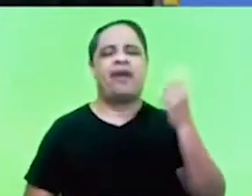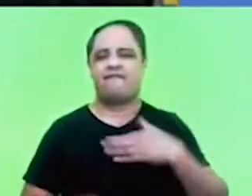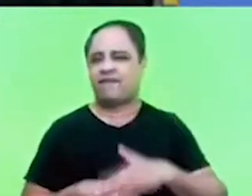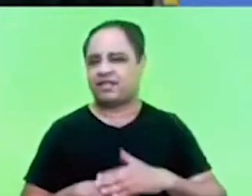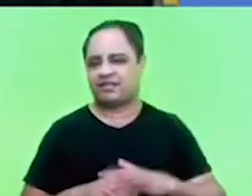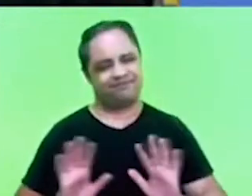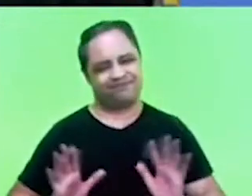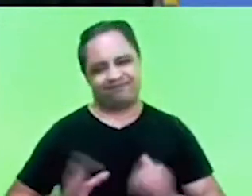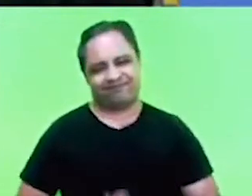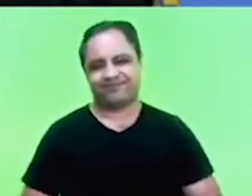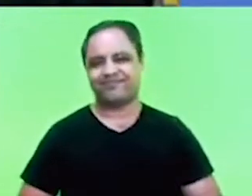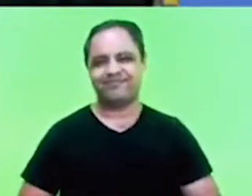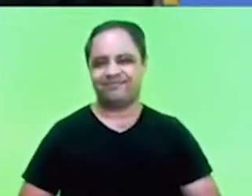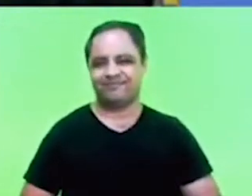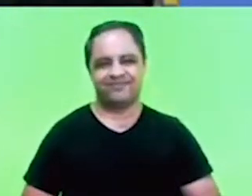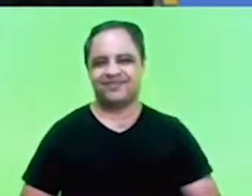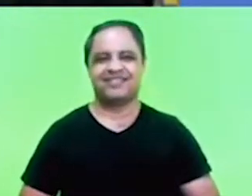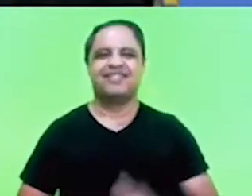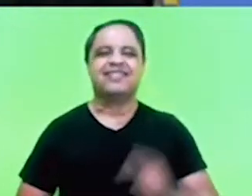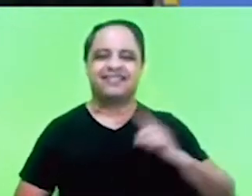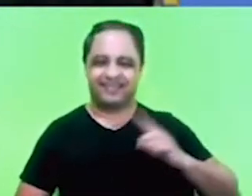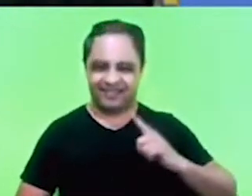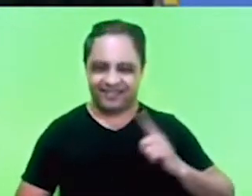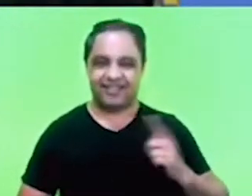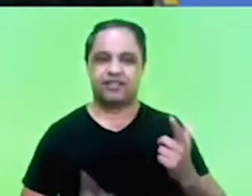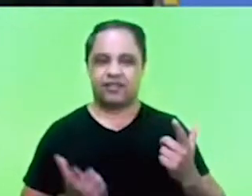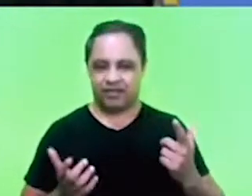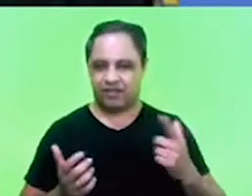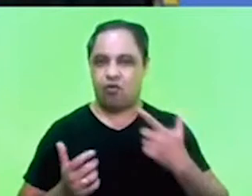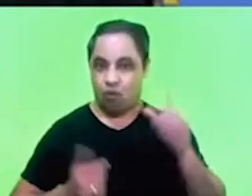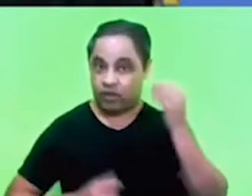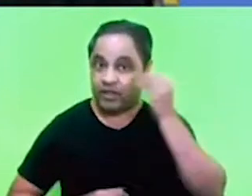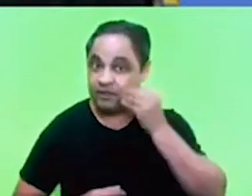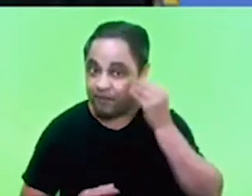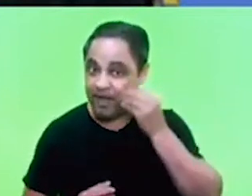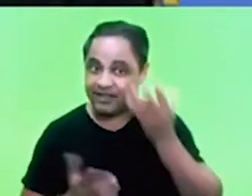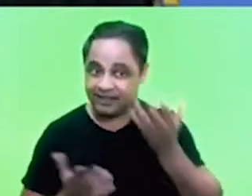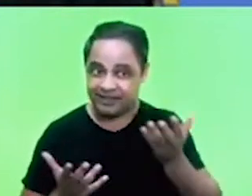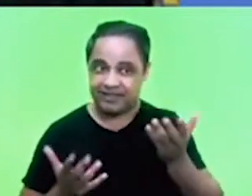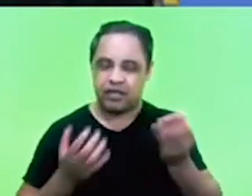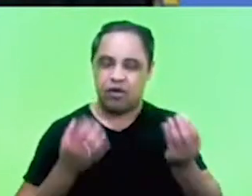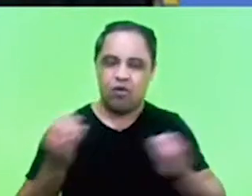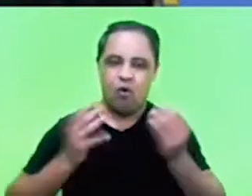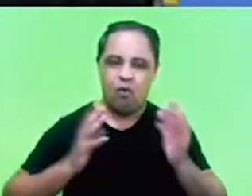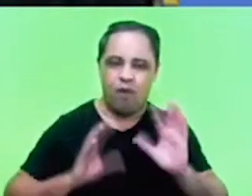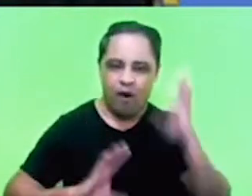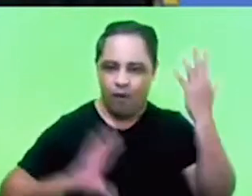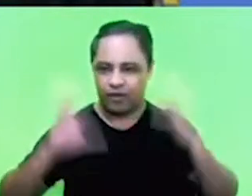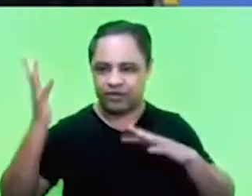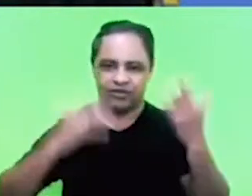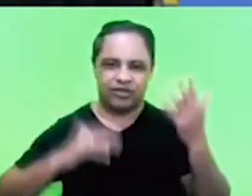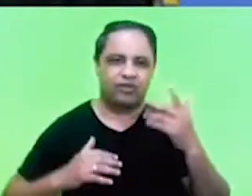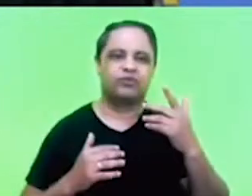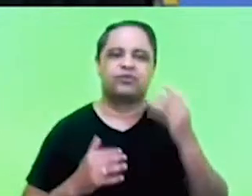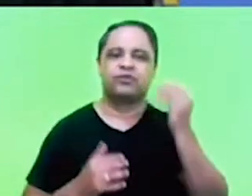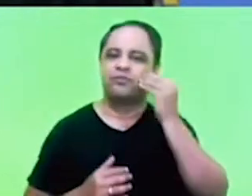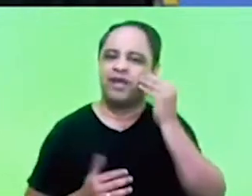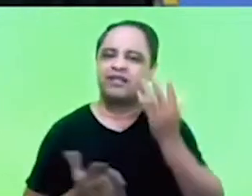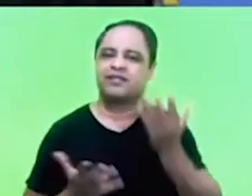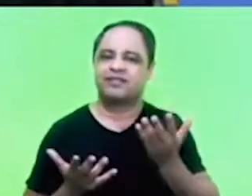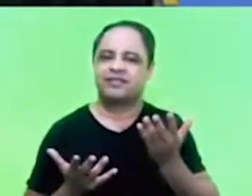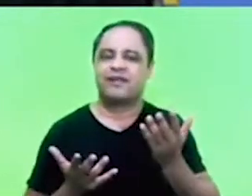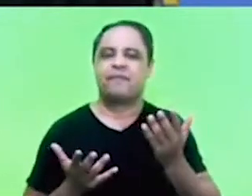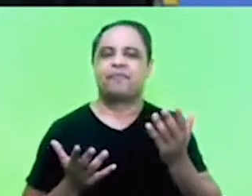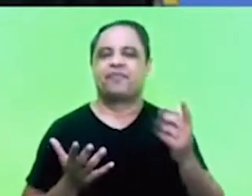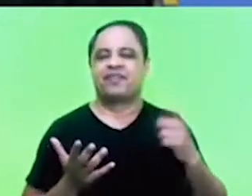entendeu? Não, acho que daí, assim, ouça a experiência, né? Como é que aconteceu nessas experiências. Né,